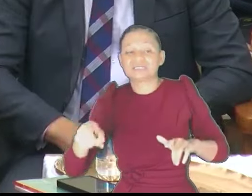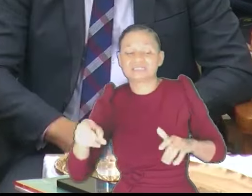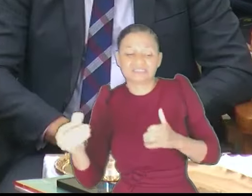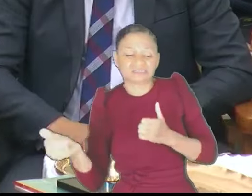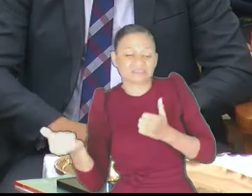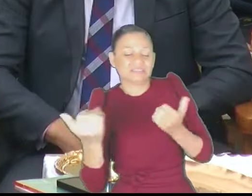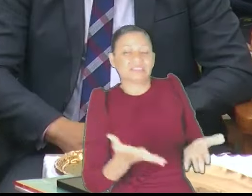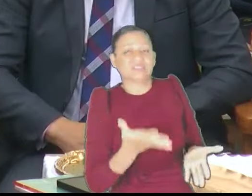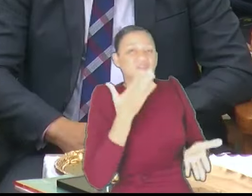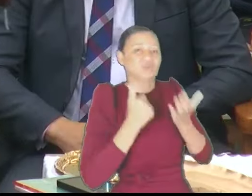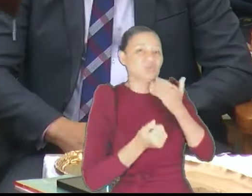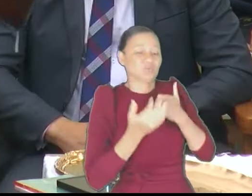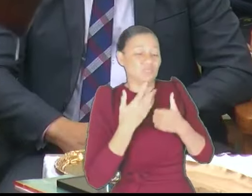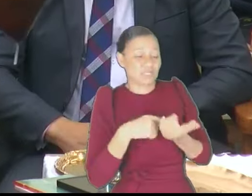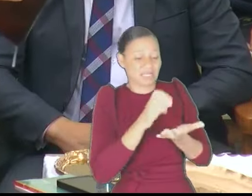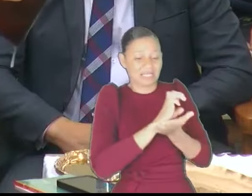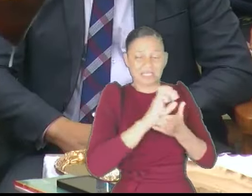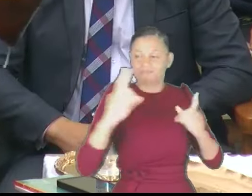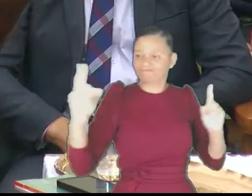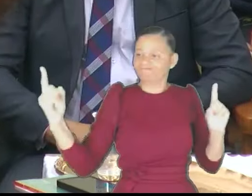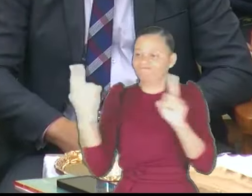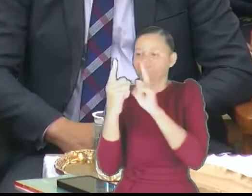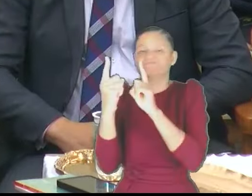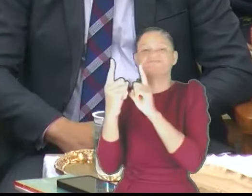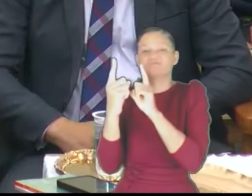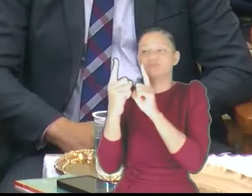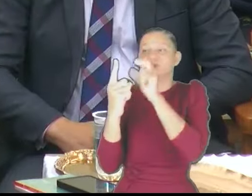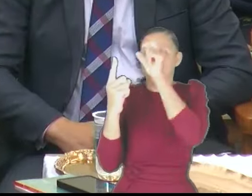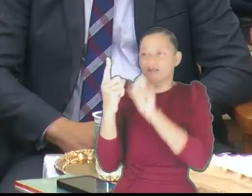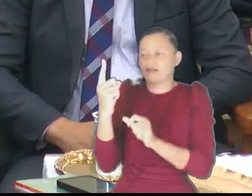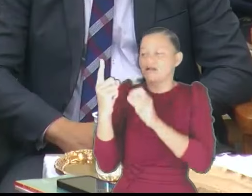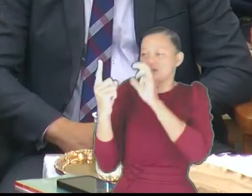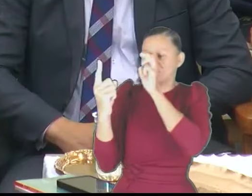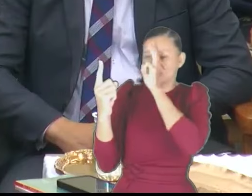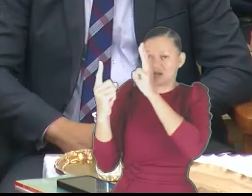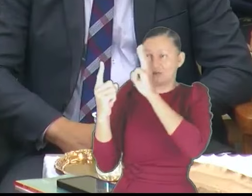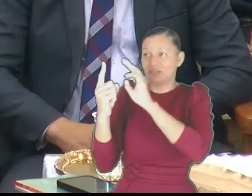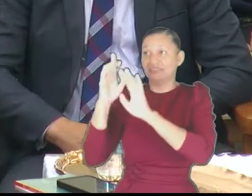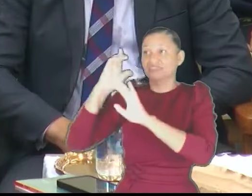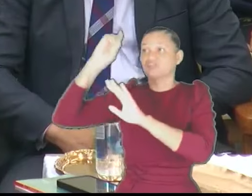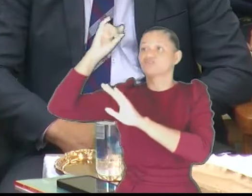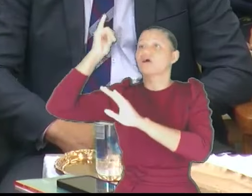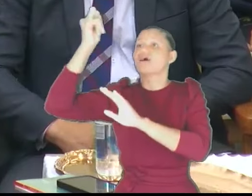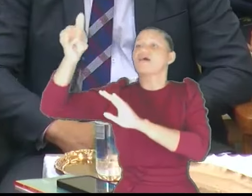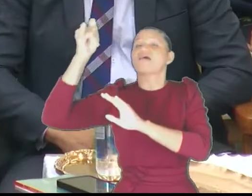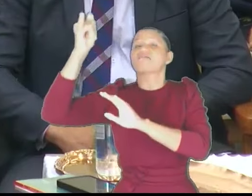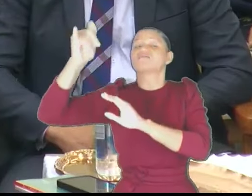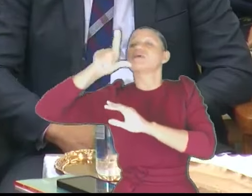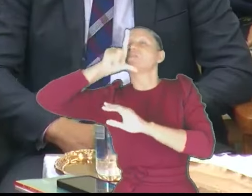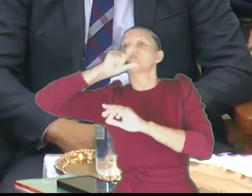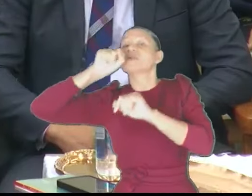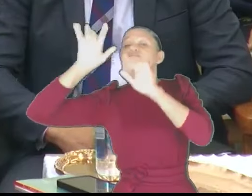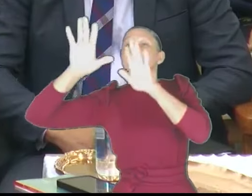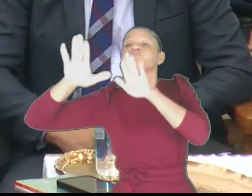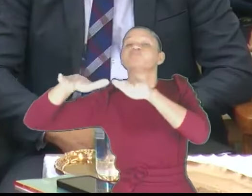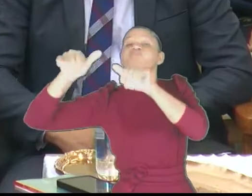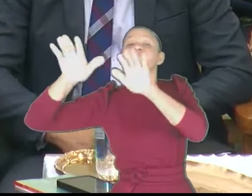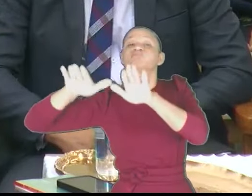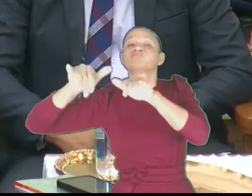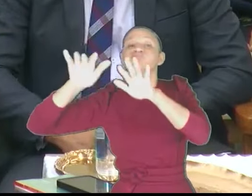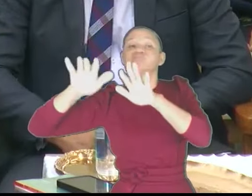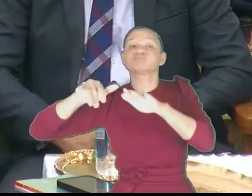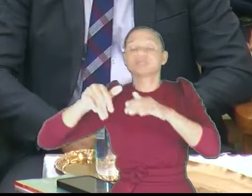enquanto Elias está falando com Acabe, Deus já está falando com os corvos, irmão. Enquanto a igreja